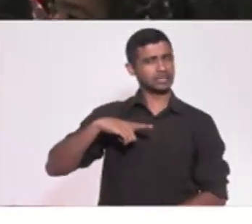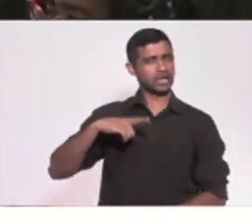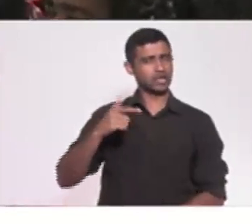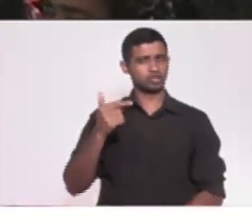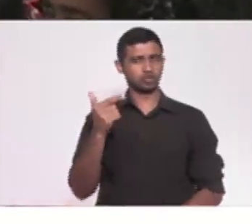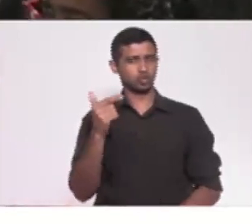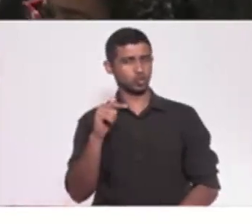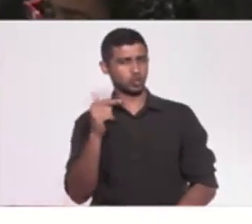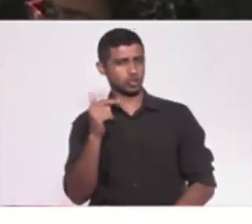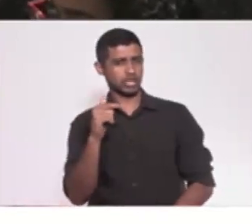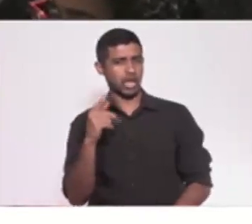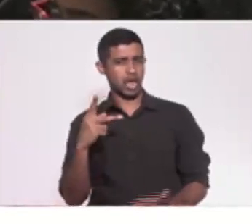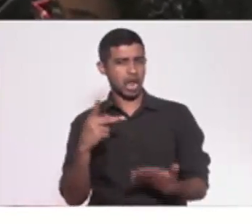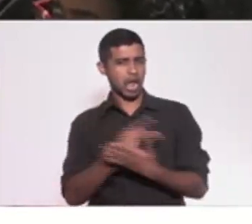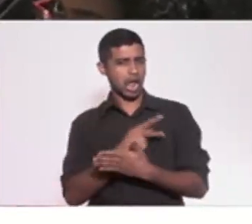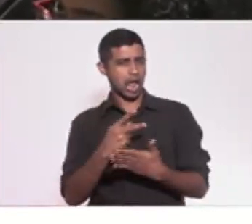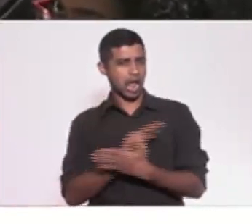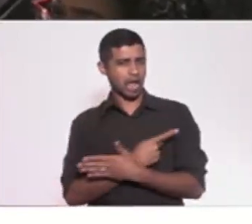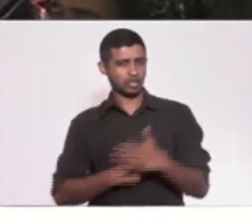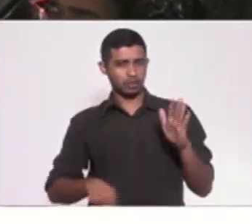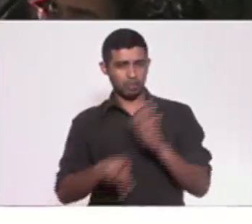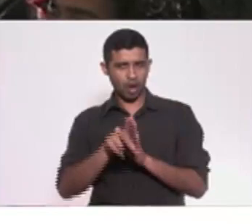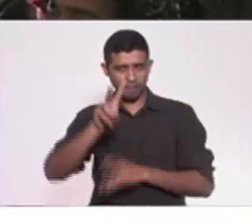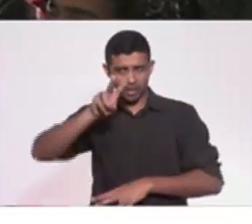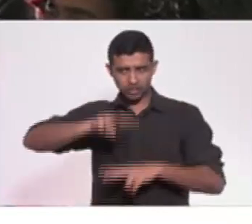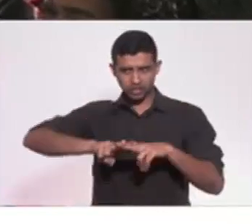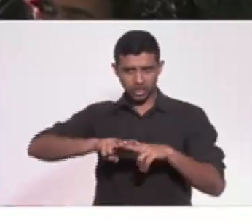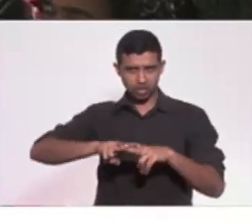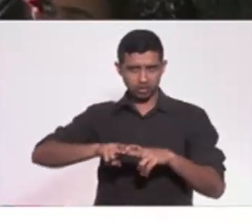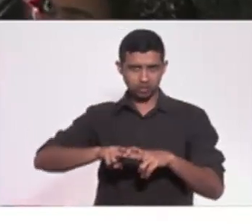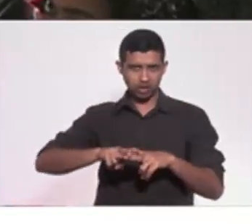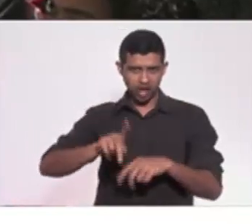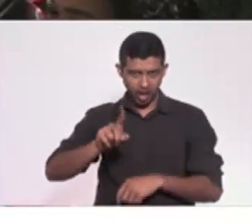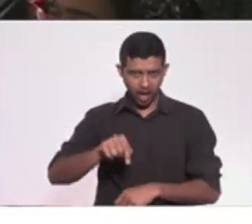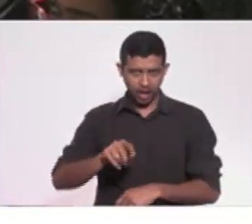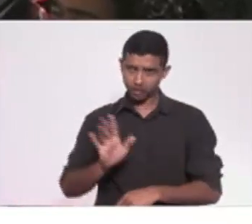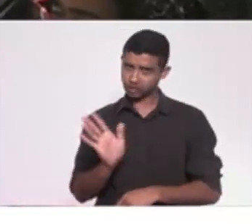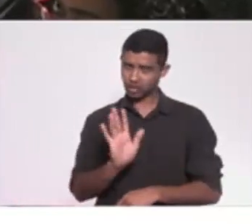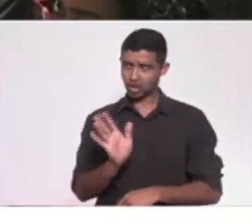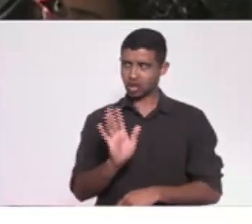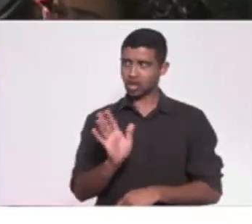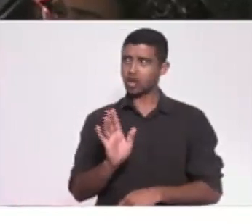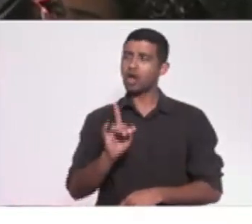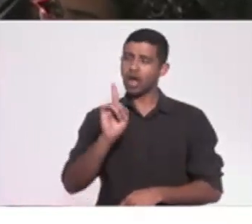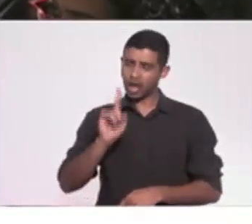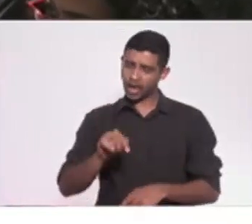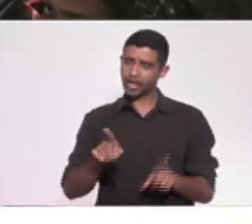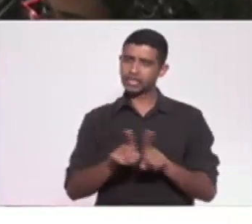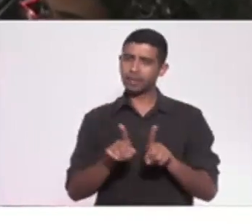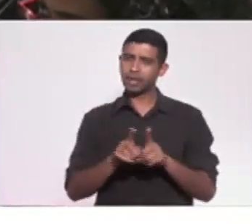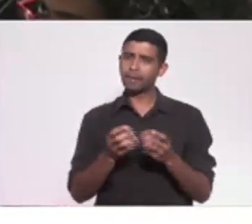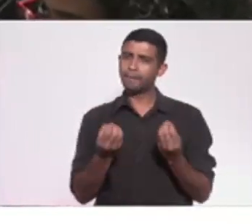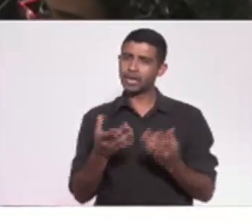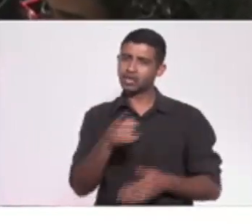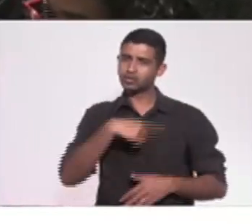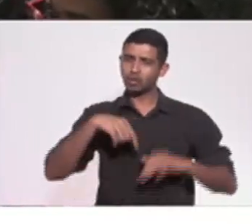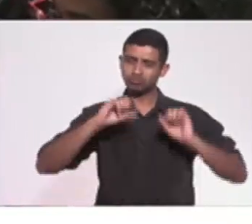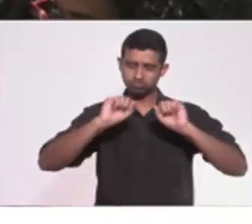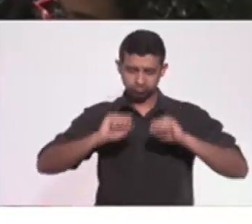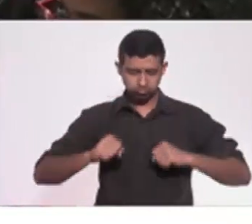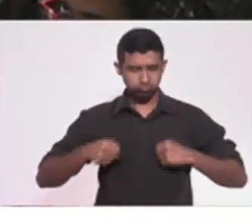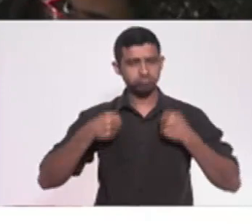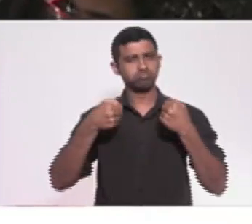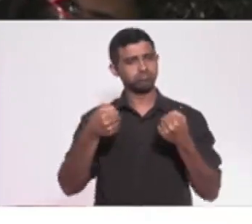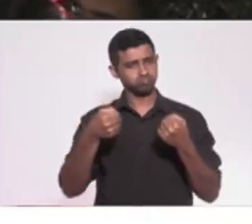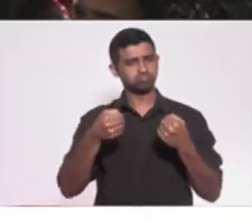uma irregularidade na prisão. Ela é também para que a gente possa se debruçar